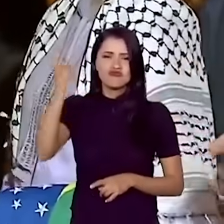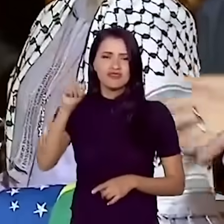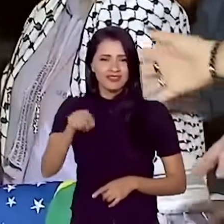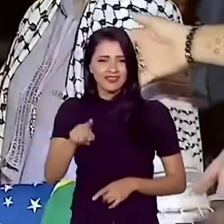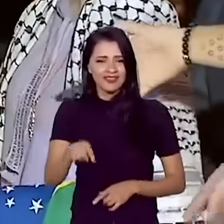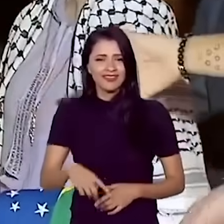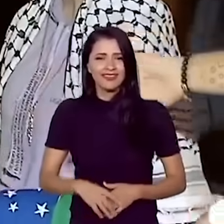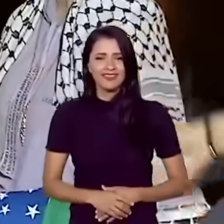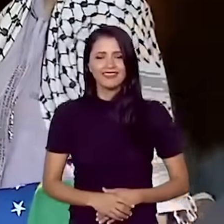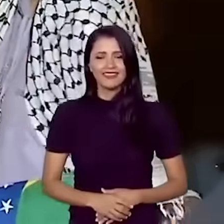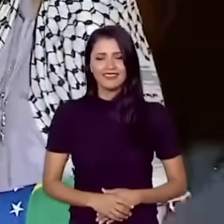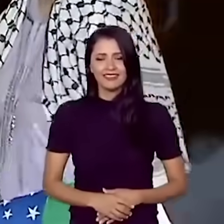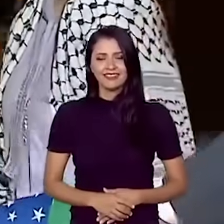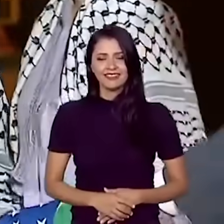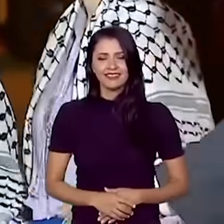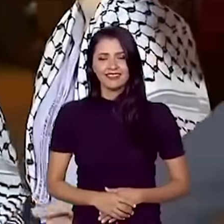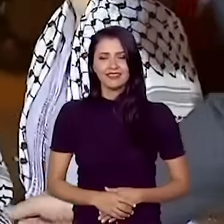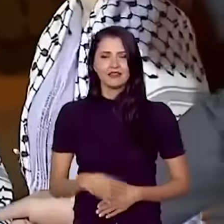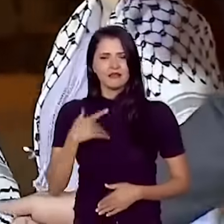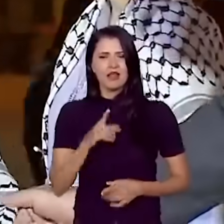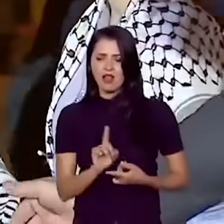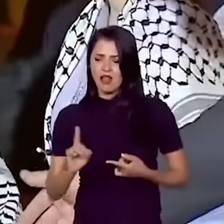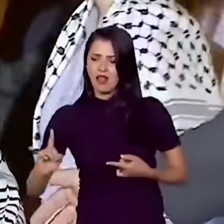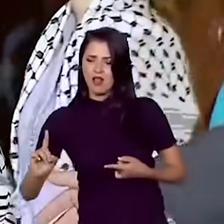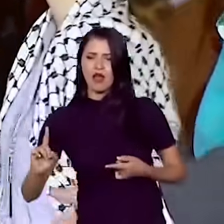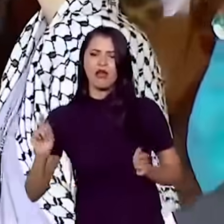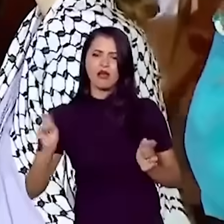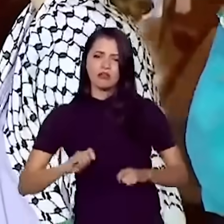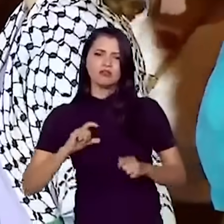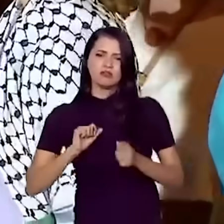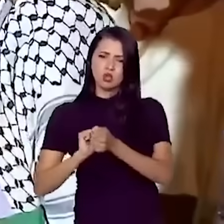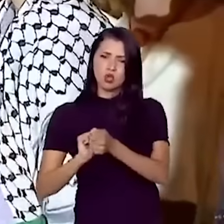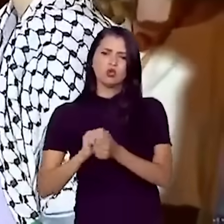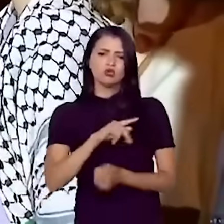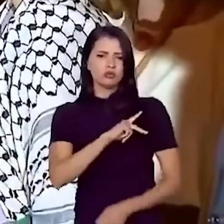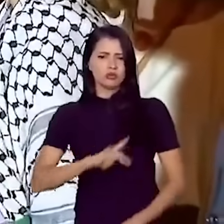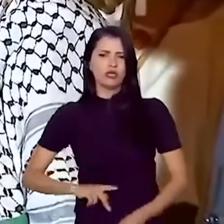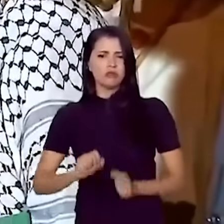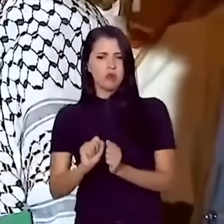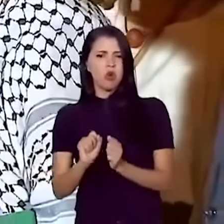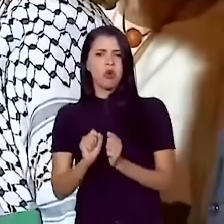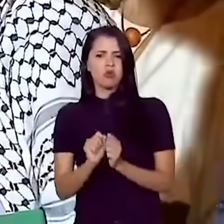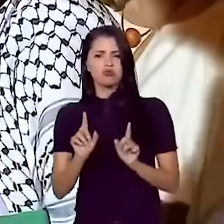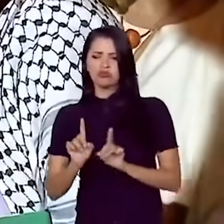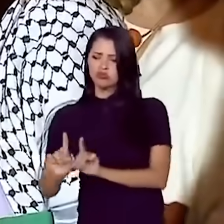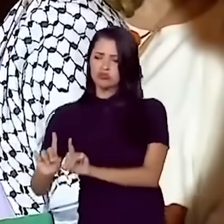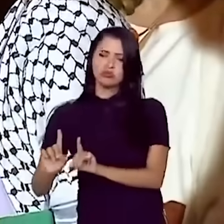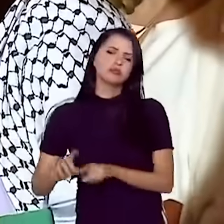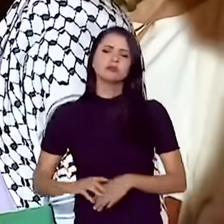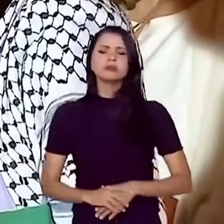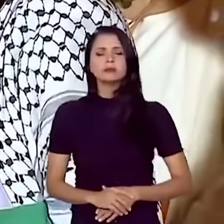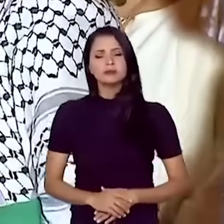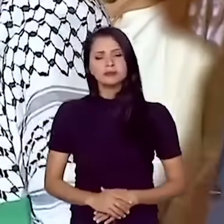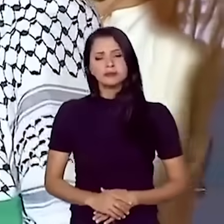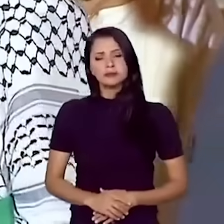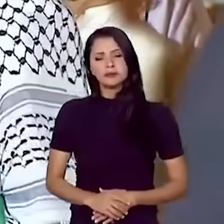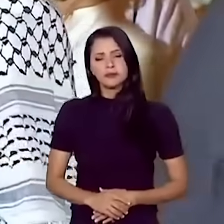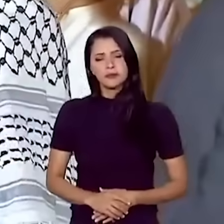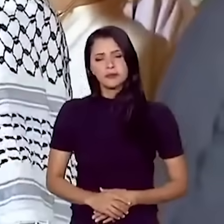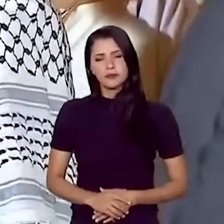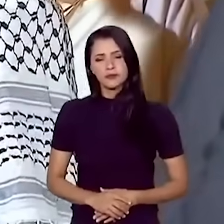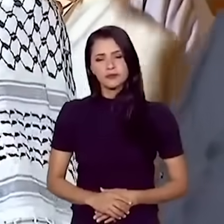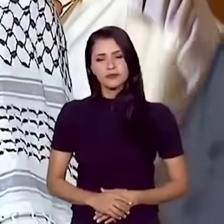Passa pro lado um pouquinho. Ela vai pro lado. Vai lá, presidente, vai junto. Aí, querida. Vai lá.